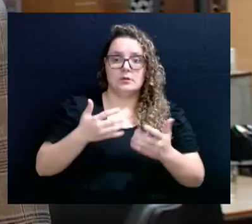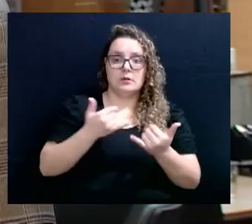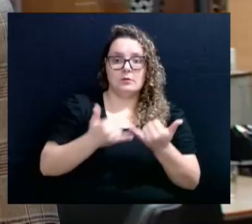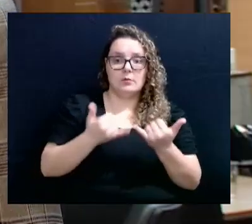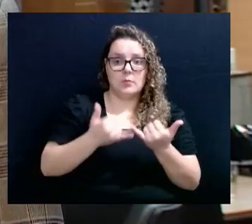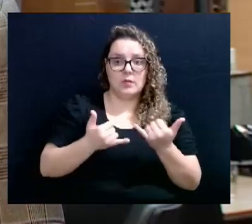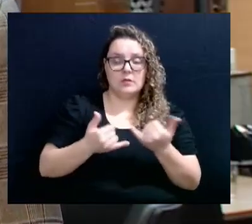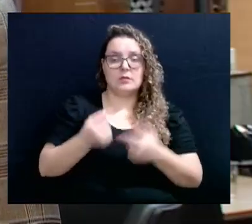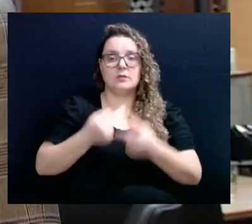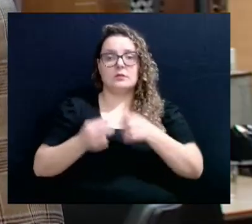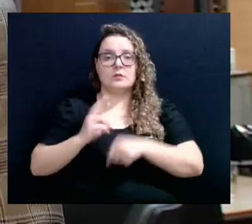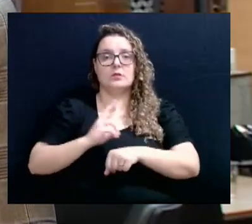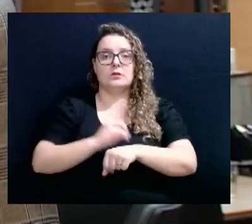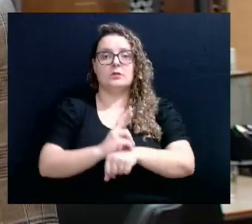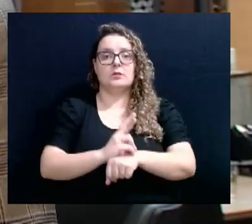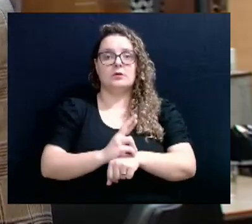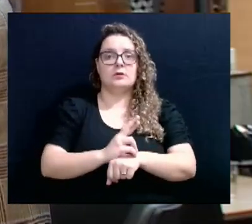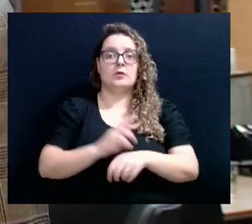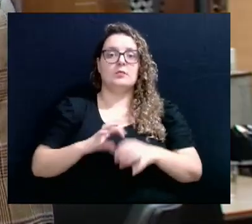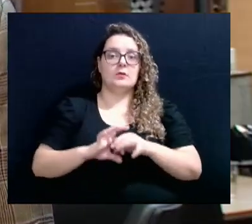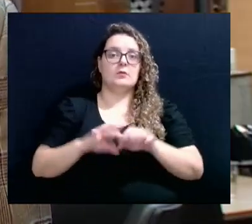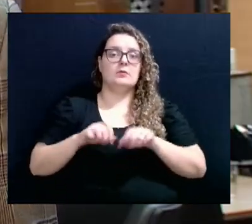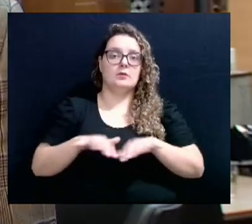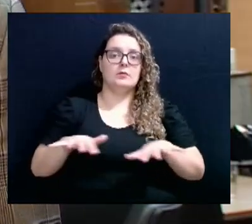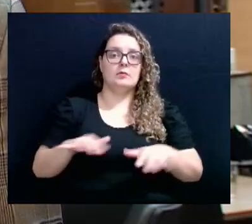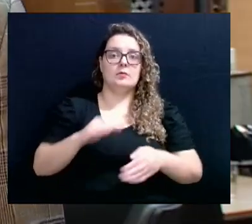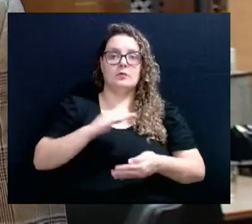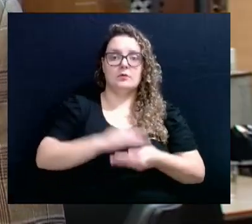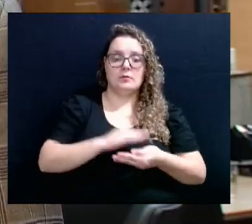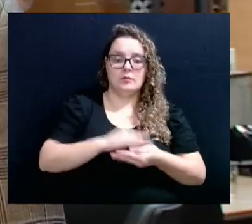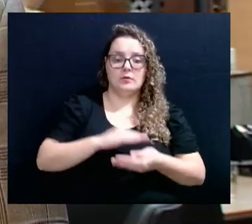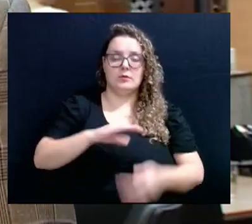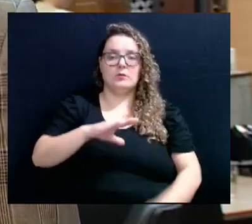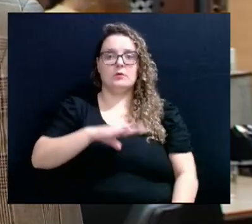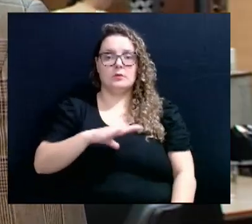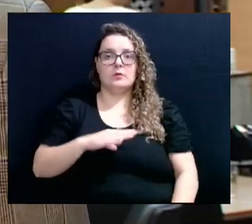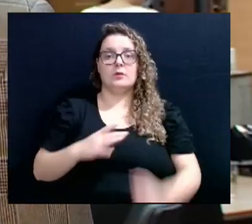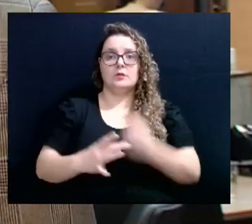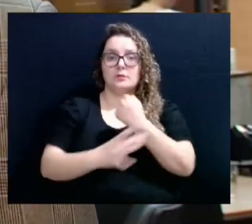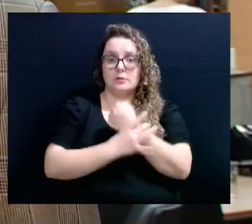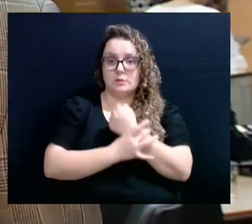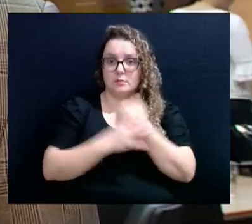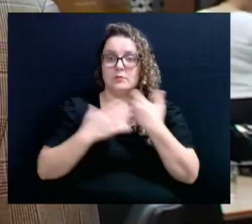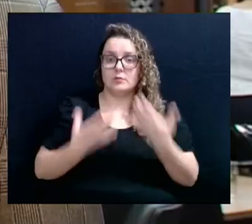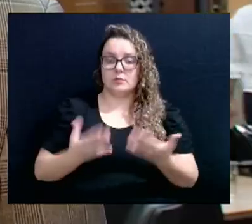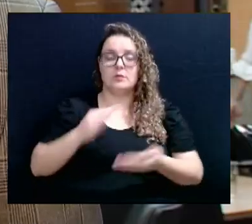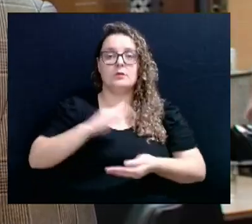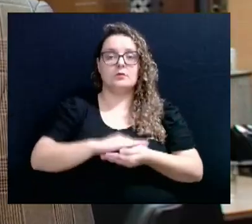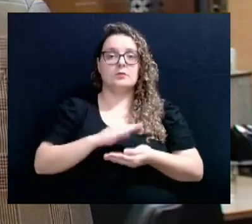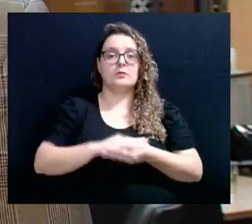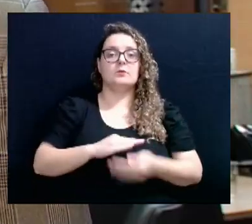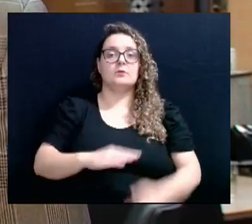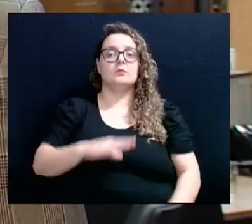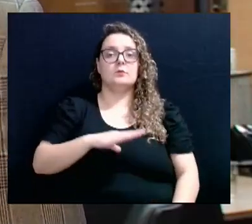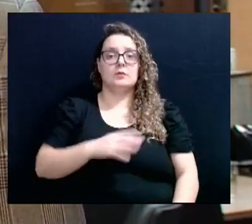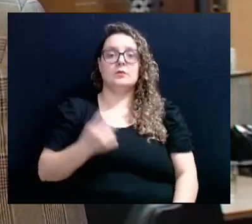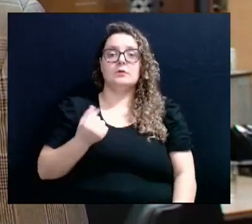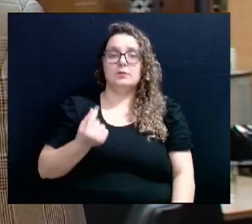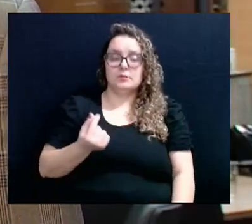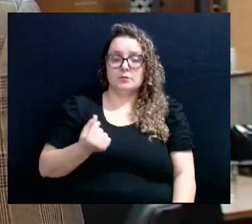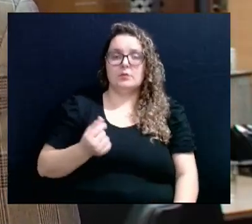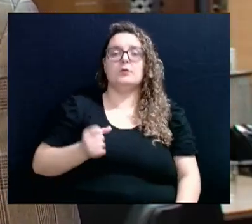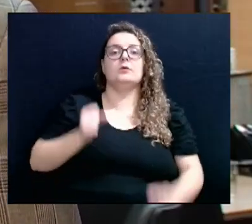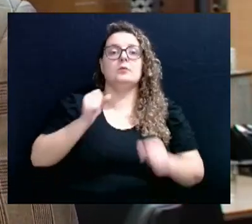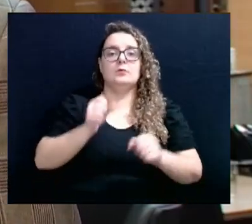recursos fosse disponibilizado no Fundo Municipal de Segurança. E esse Fundo Municipal, esse dinheiro, pudesse ser